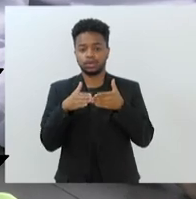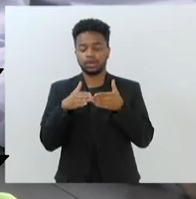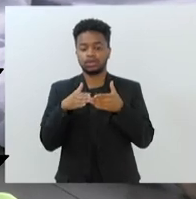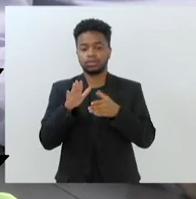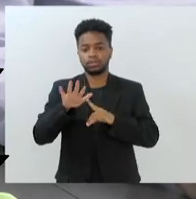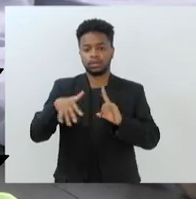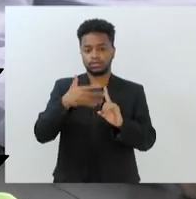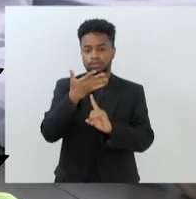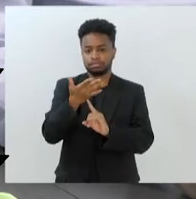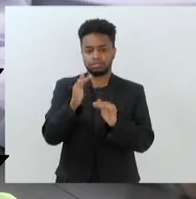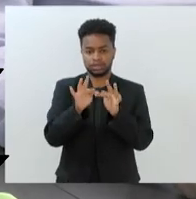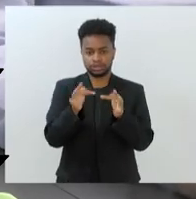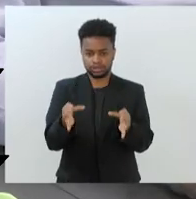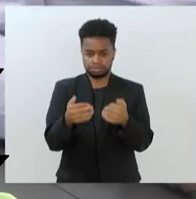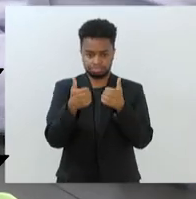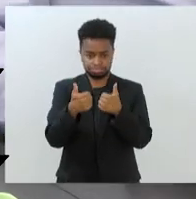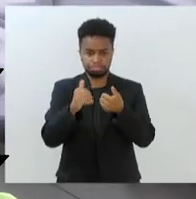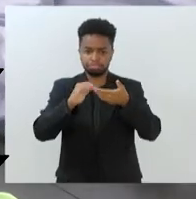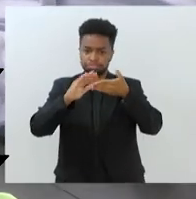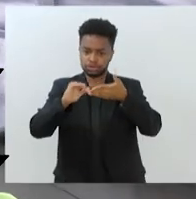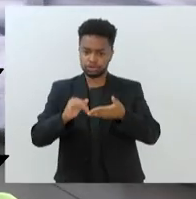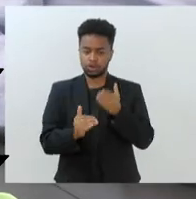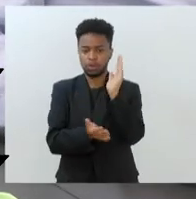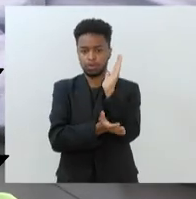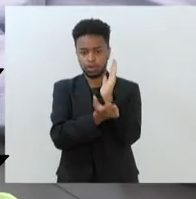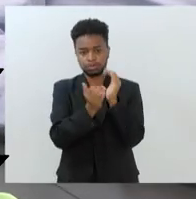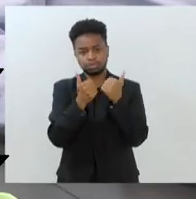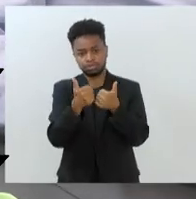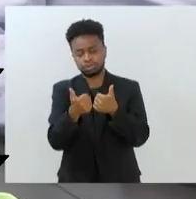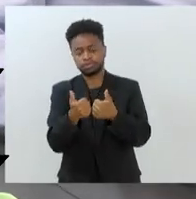simplificar, tudo bem, desburocratizar, tudo bem. Mas